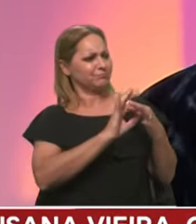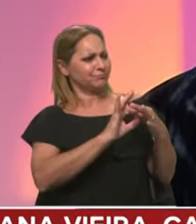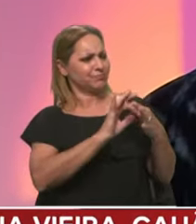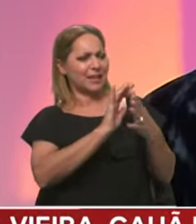achas que deves estar